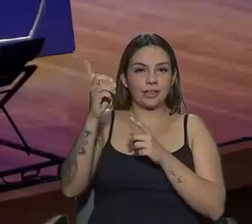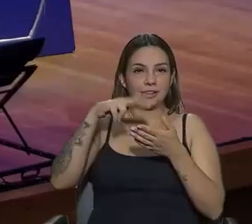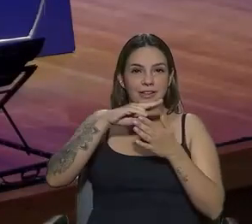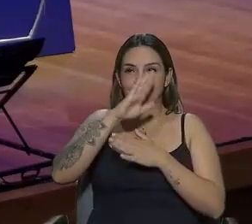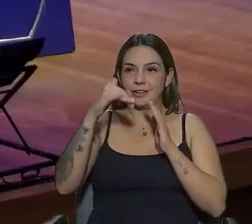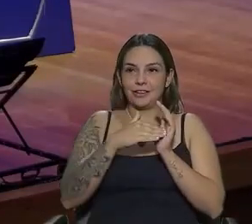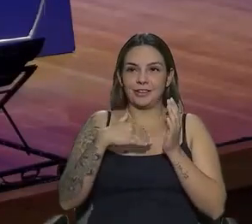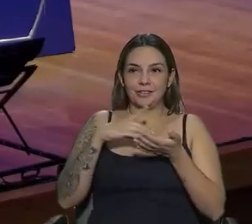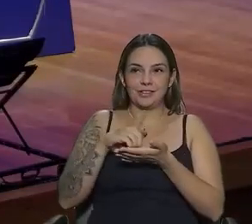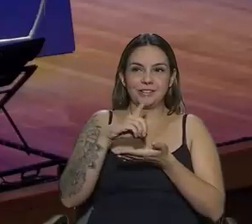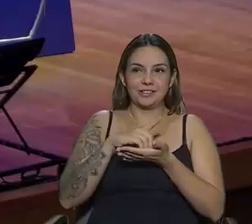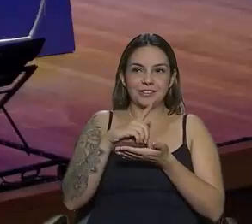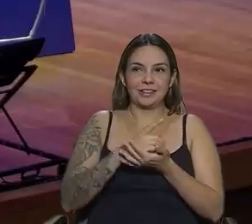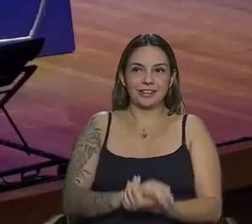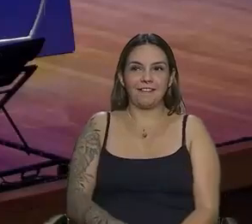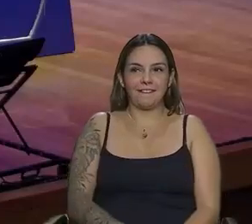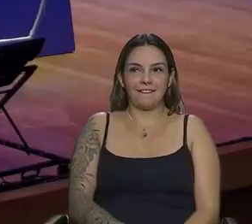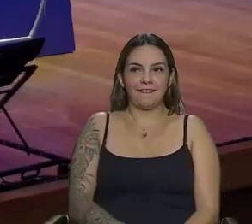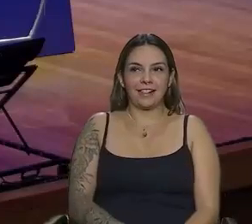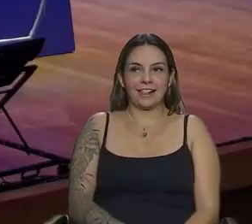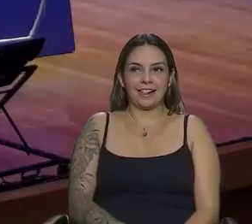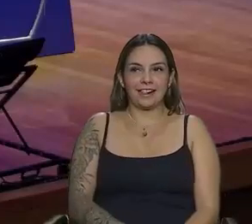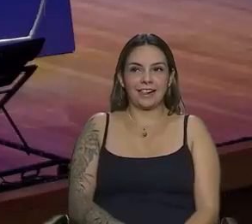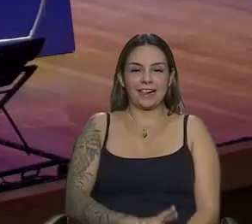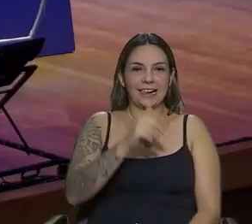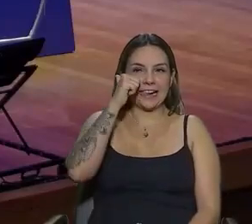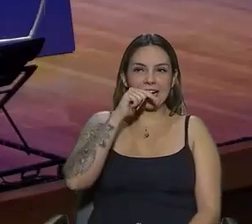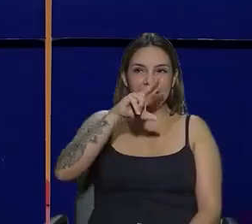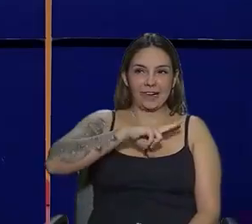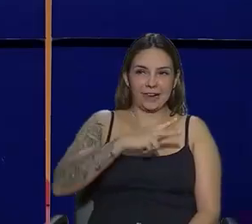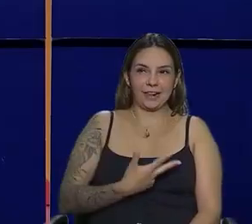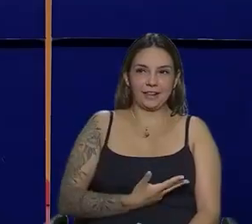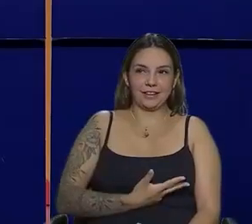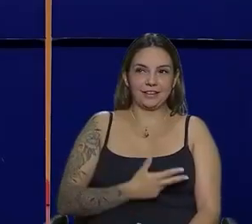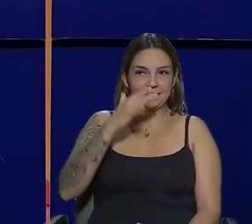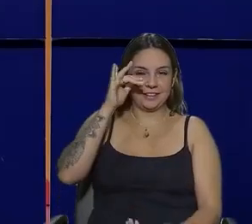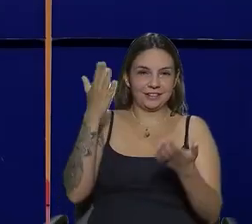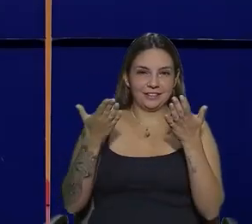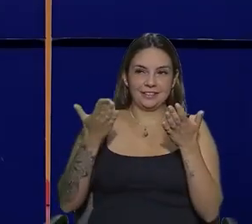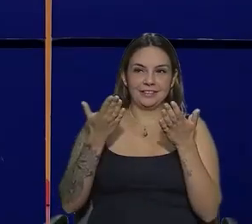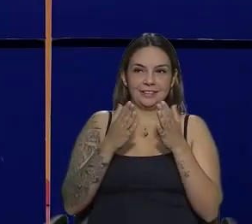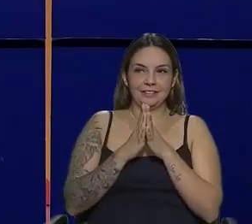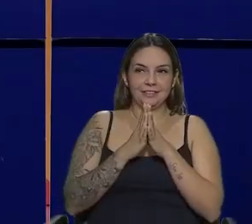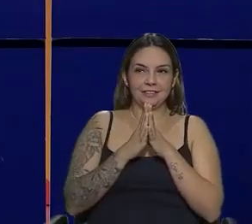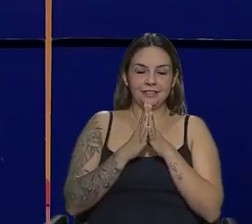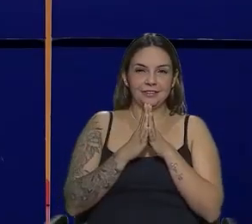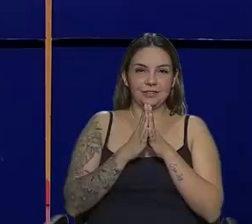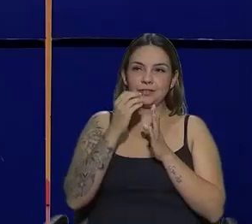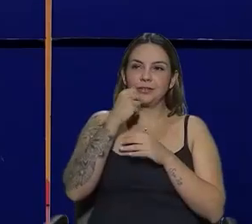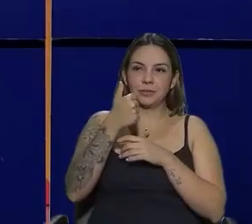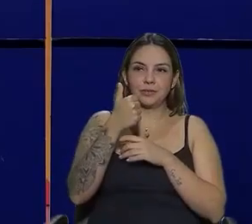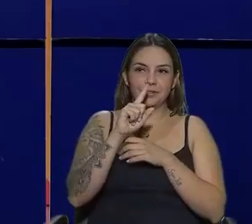ela lia todo o meu diário. Então, minha irmã, você que está aí em Portugal, me assistindo nesse momento, ok,